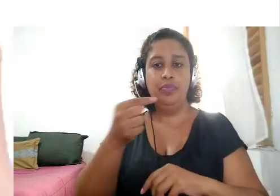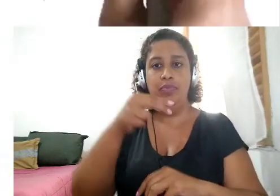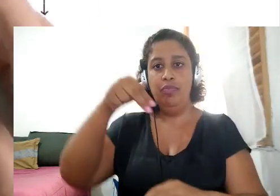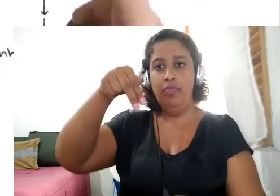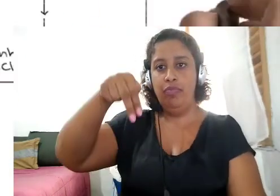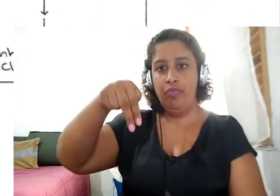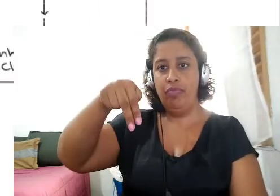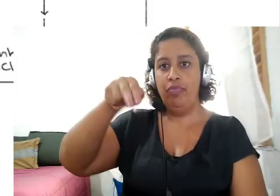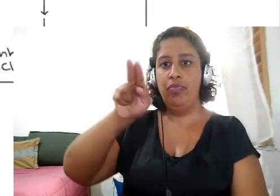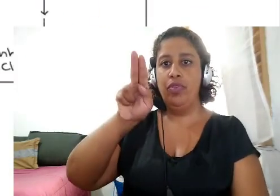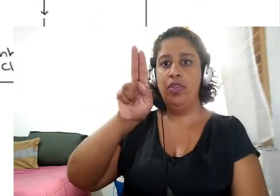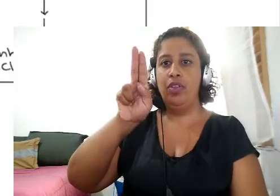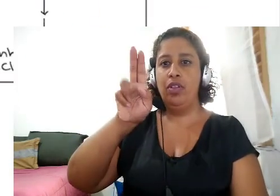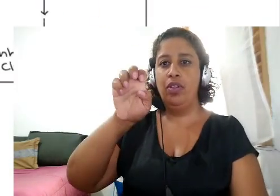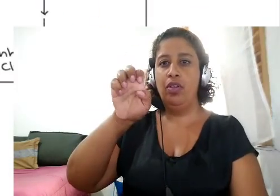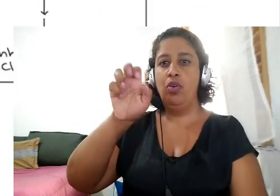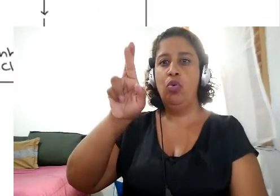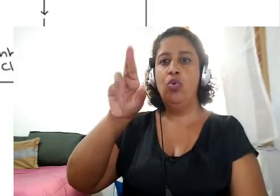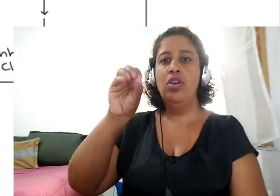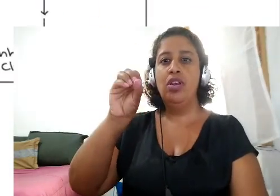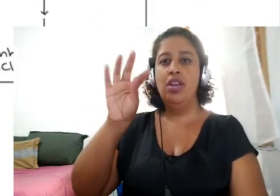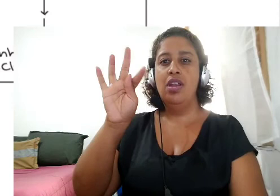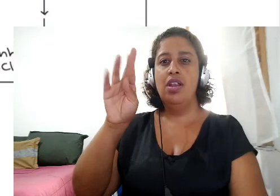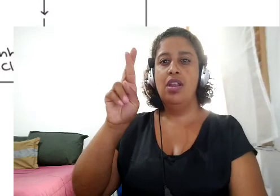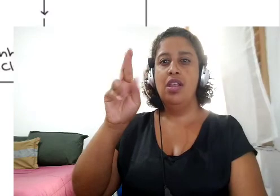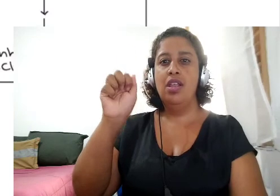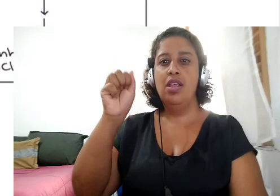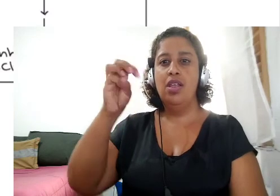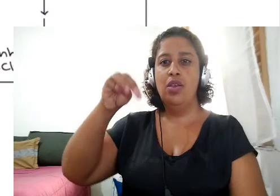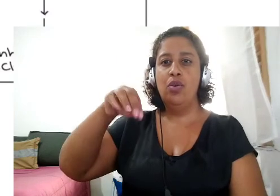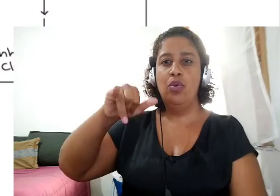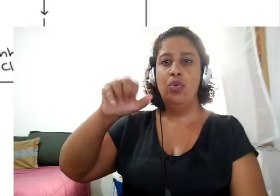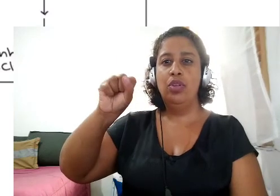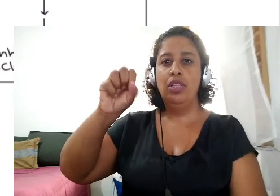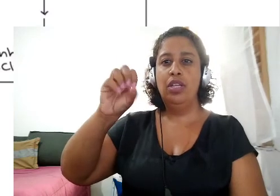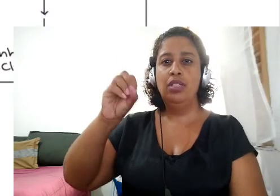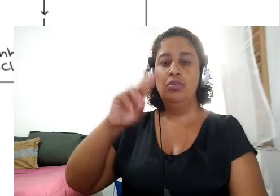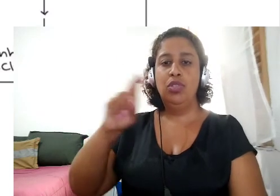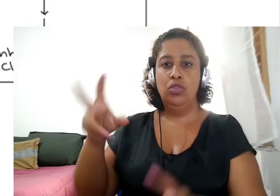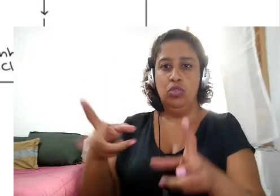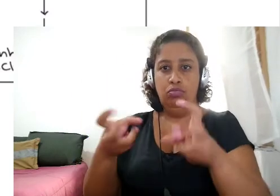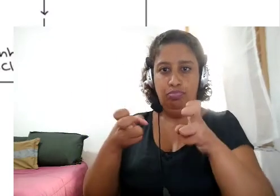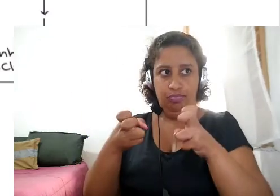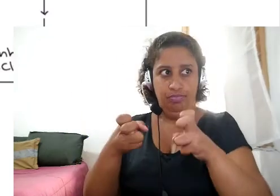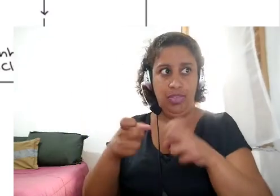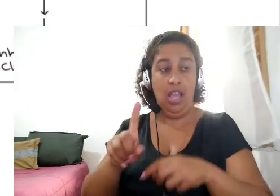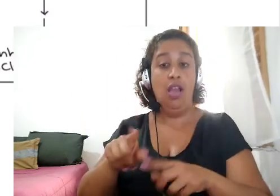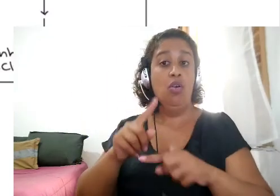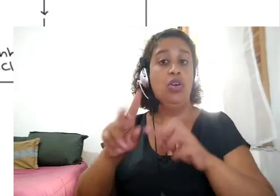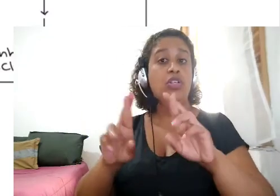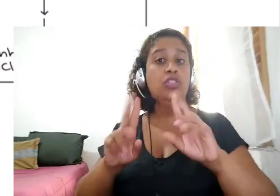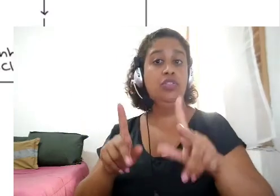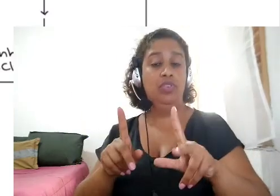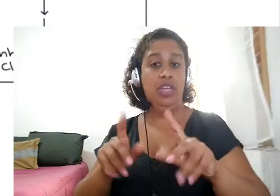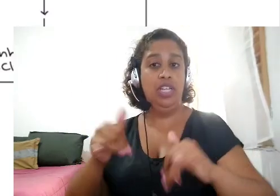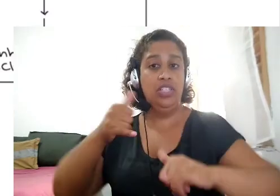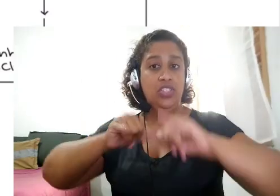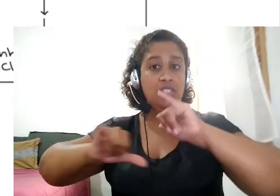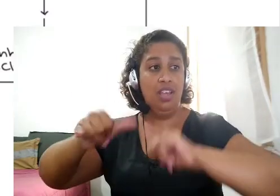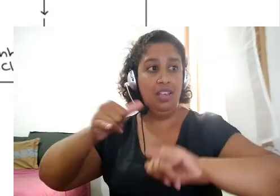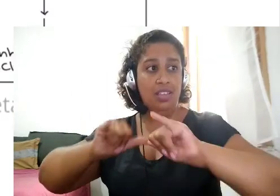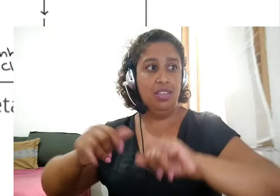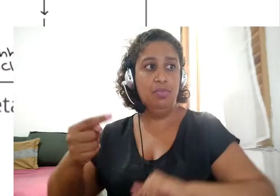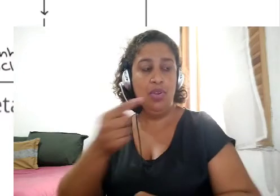que, interagindo com um receptor ionotrófico, ela possui caráter excitatório. Já